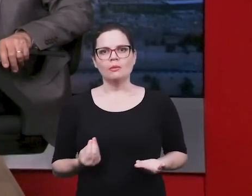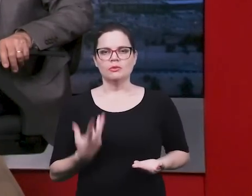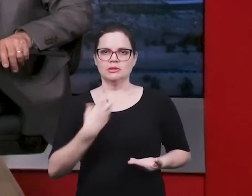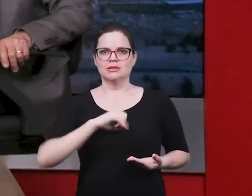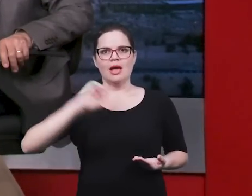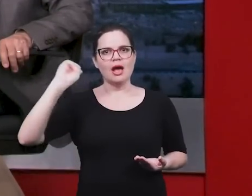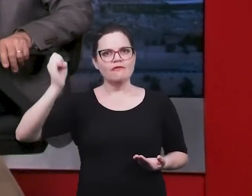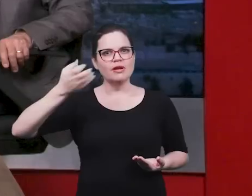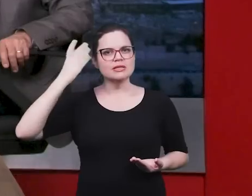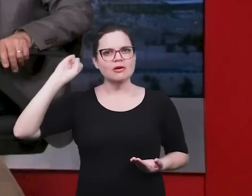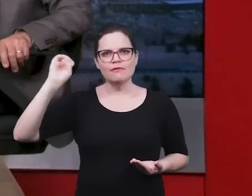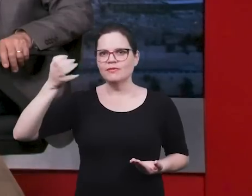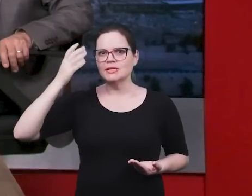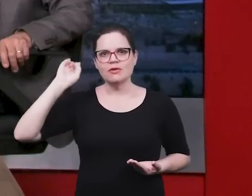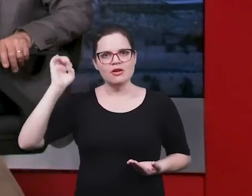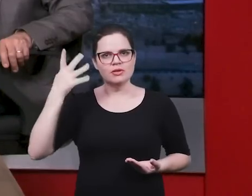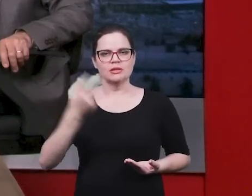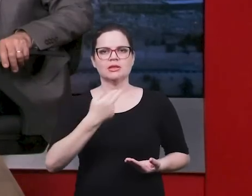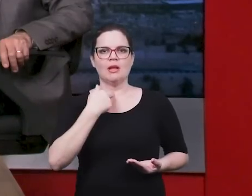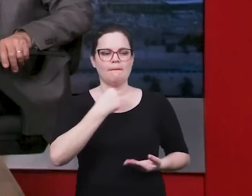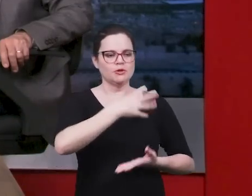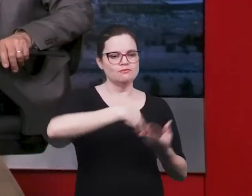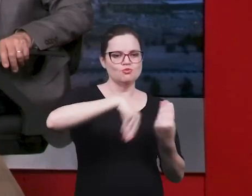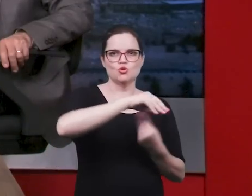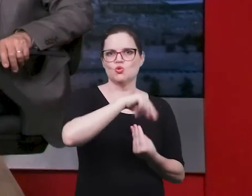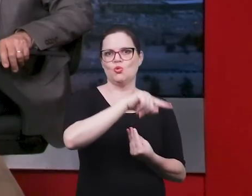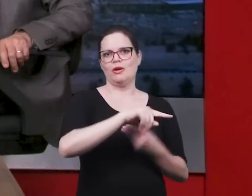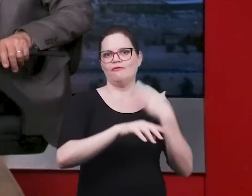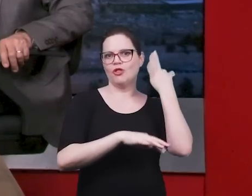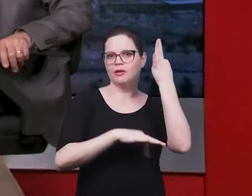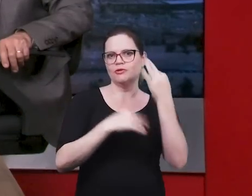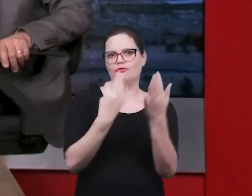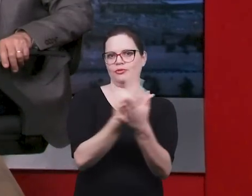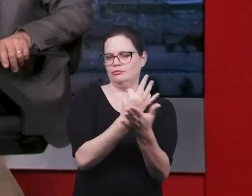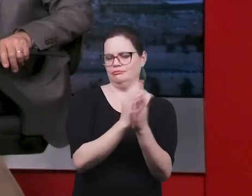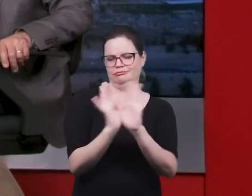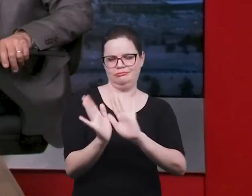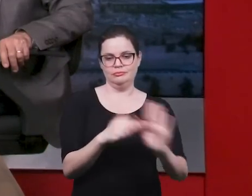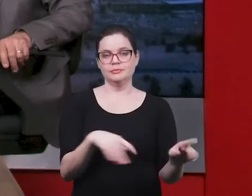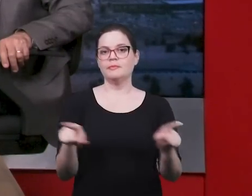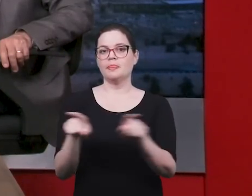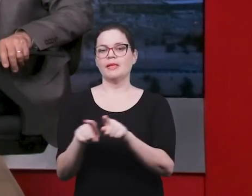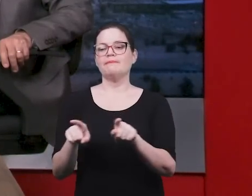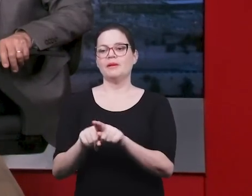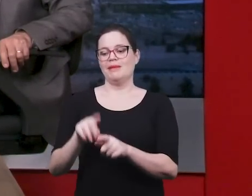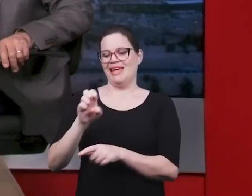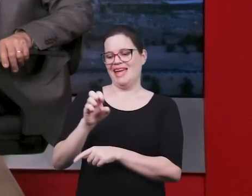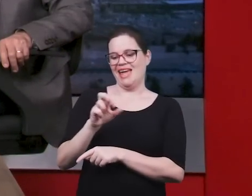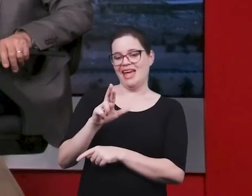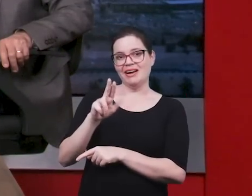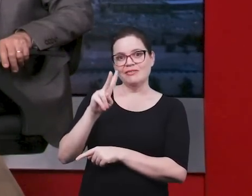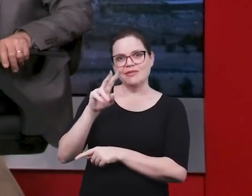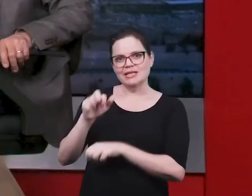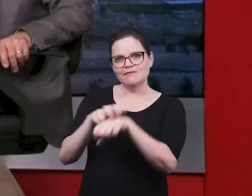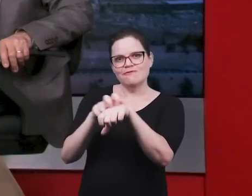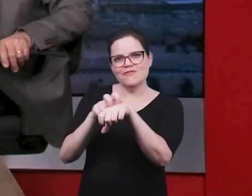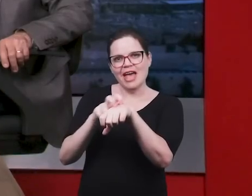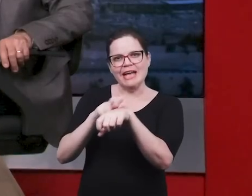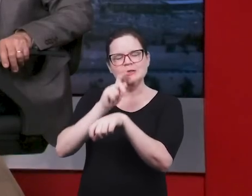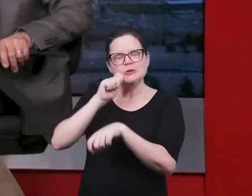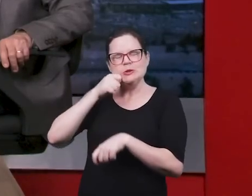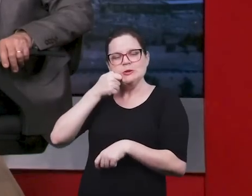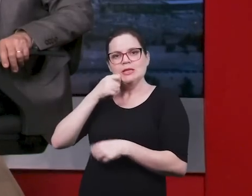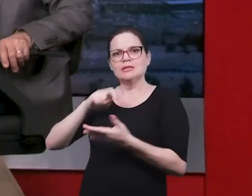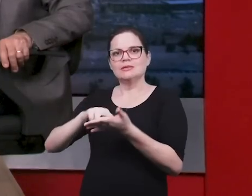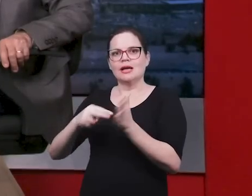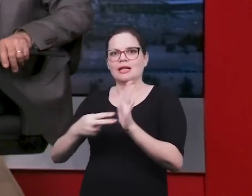revelação. E por último aí a doçura do vinho, né, que foi substituída pelas ervas amargosas. As ervas